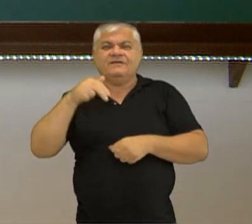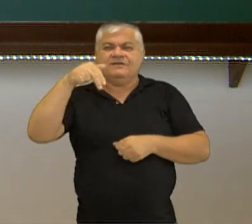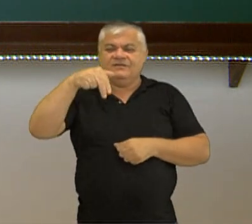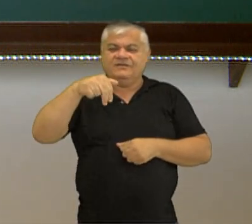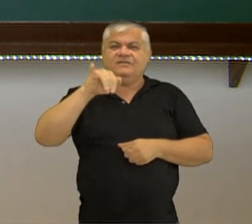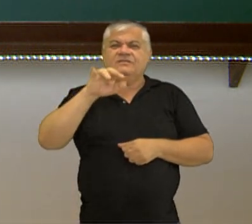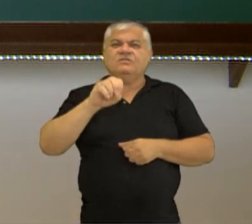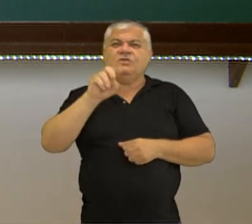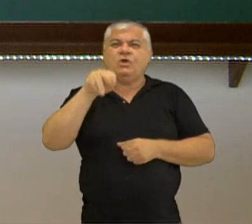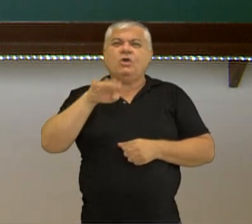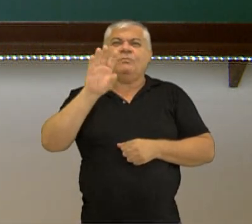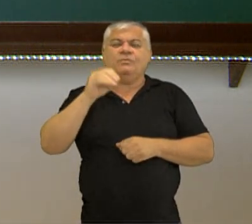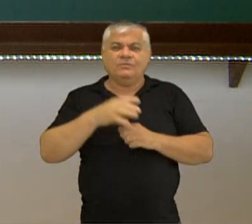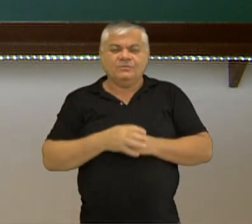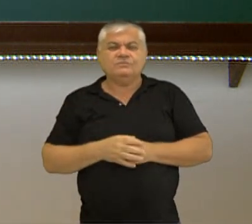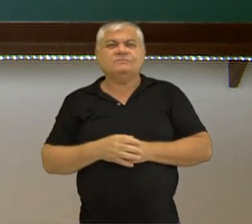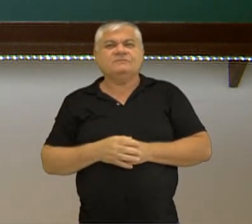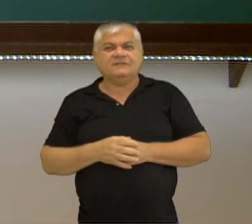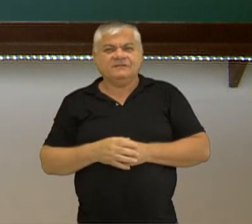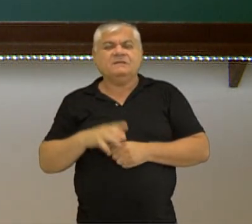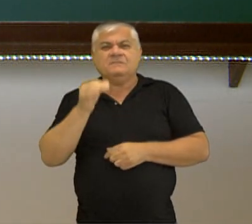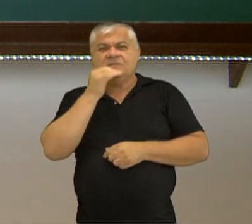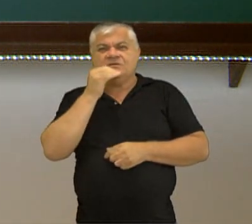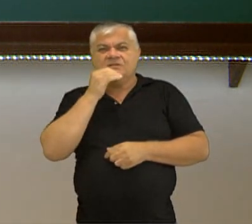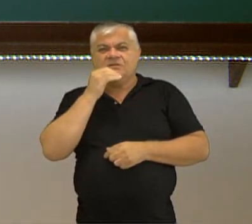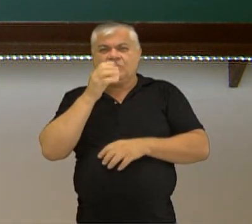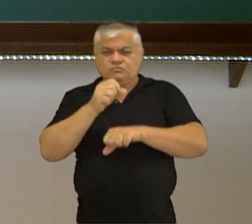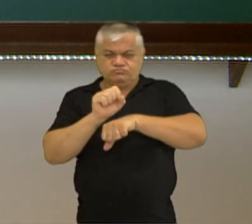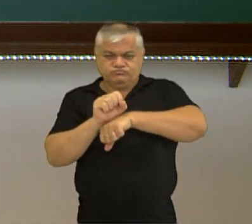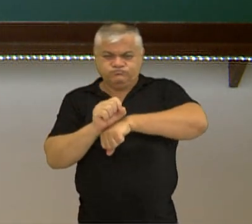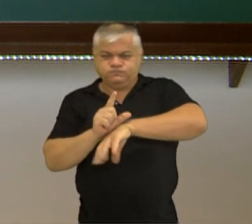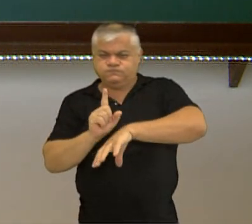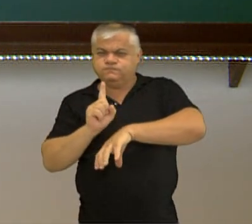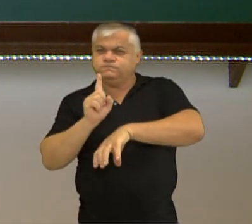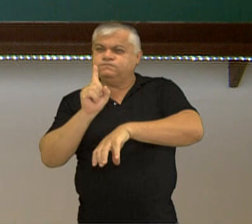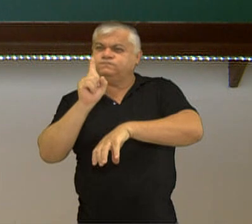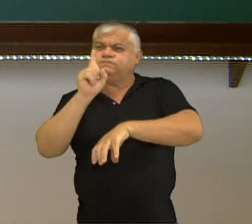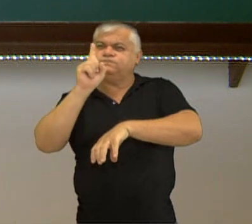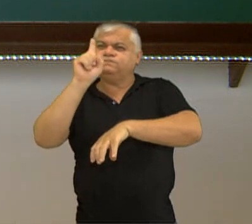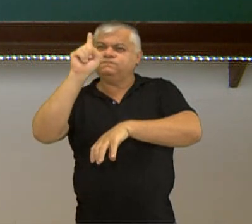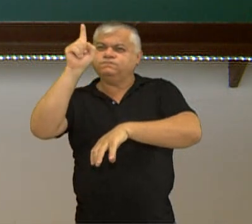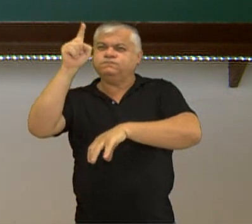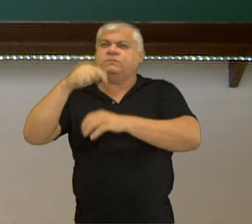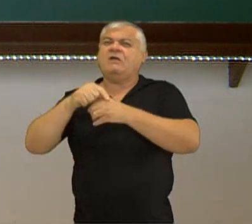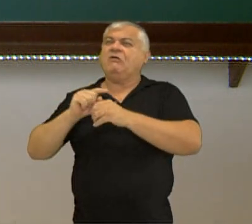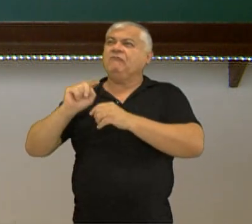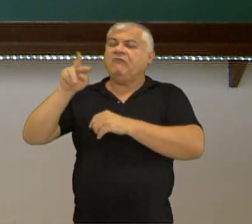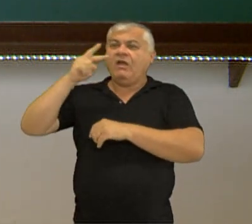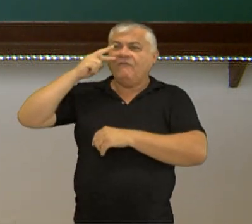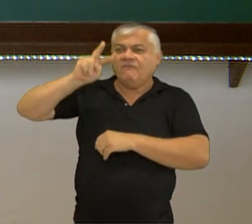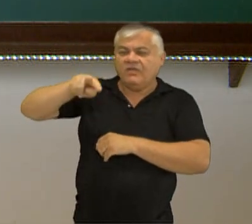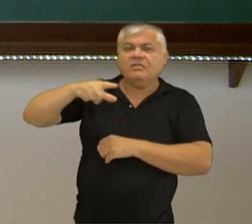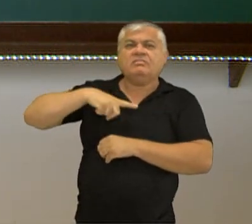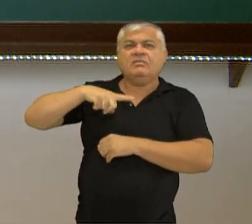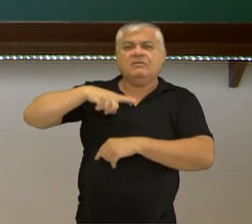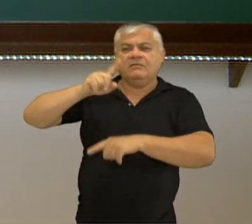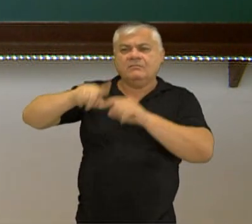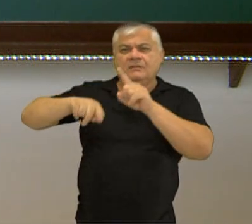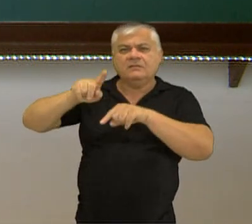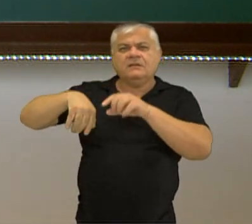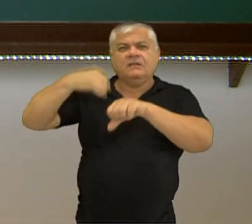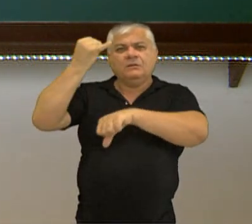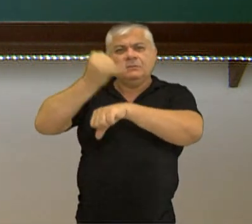invenções que o homem utiliza para ir a outro planeta, para fazer investigação, né? As naves espaciais, a maior parte